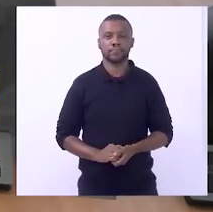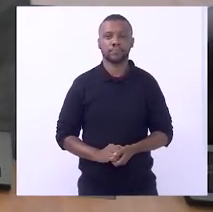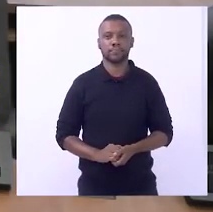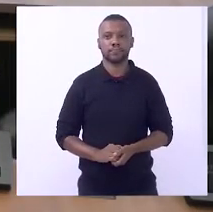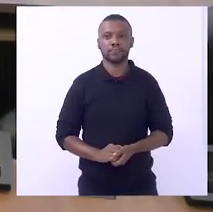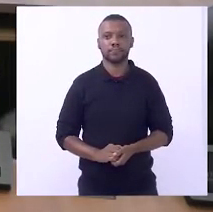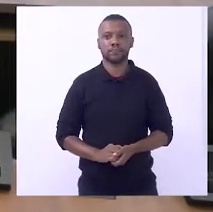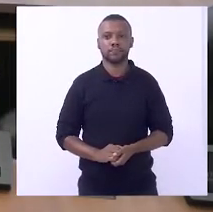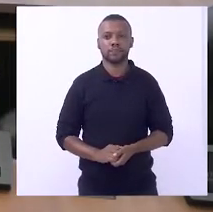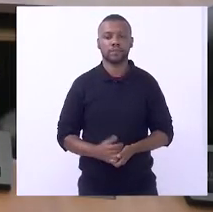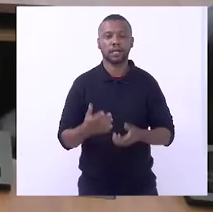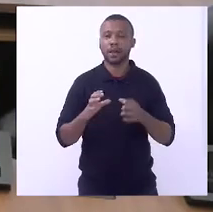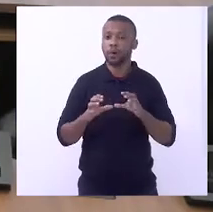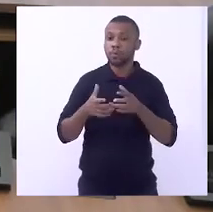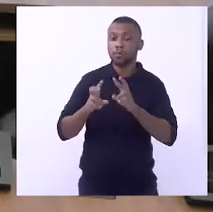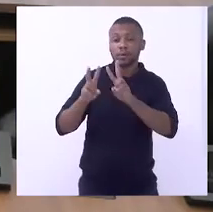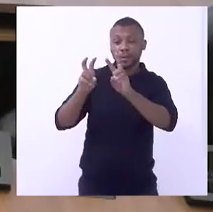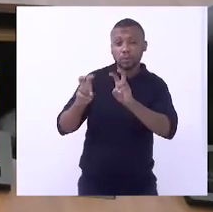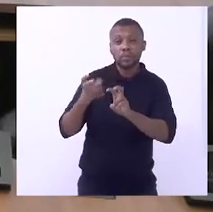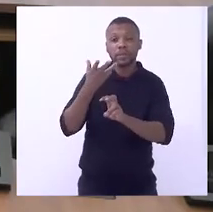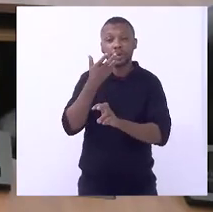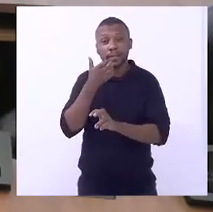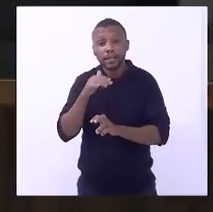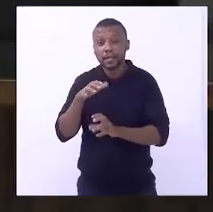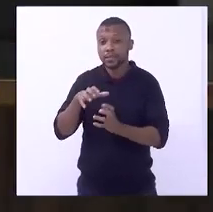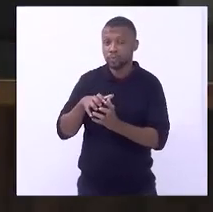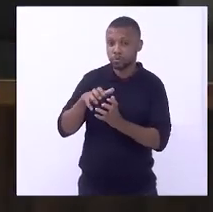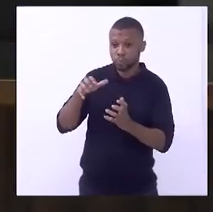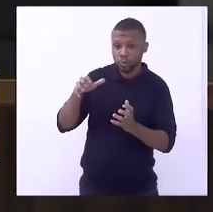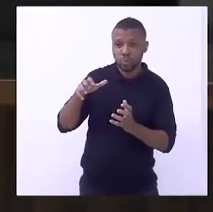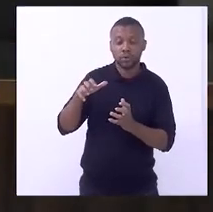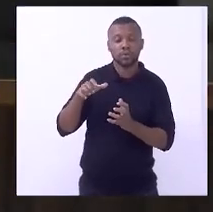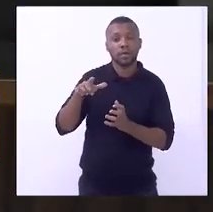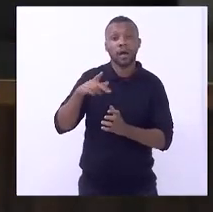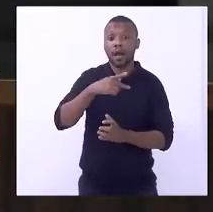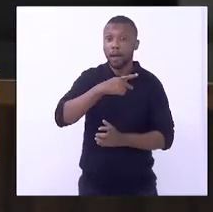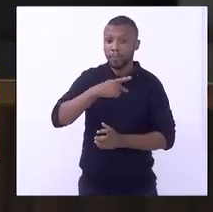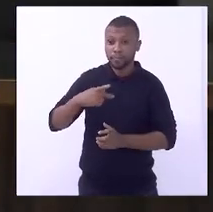Ótimo. Pela Comissão de Assuntos da Criança e do Adolescente e do Idoso, a presidência